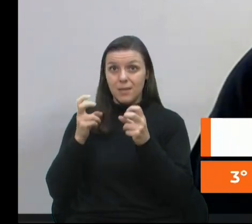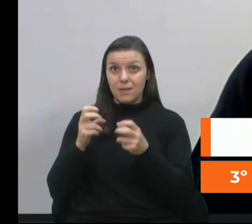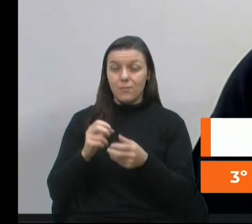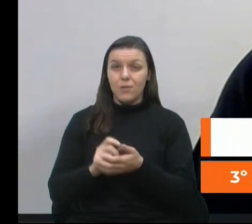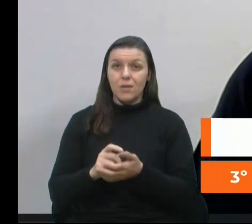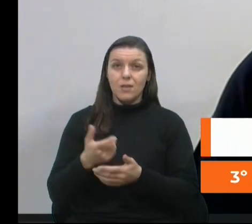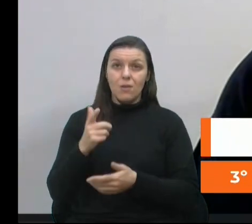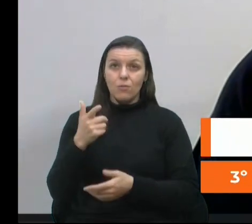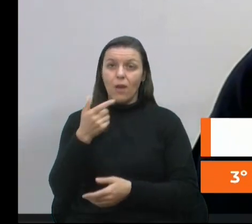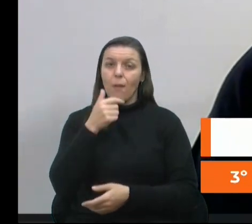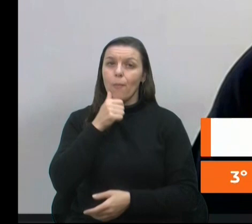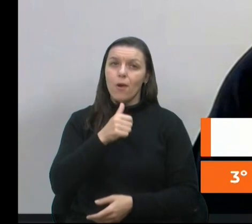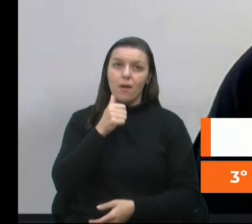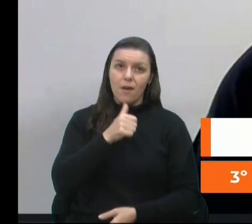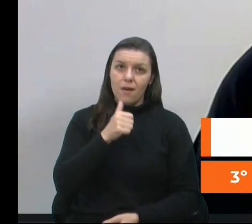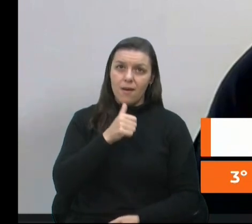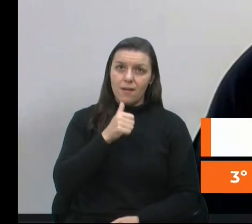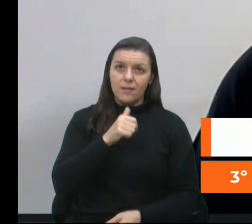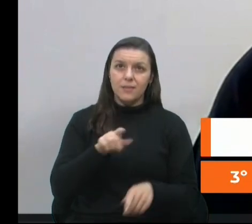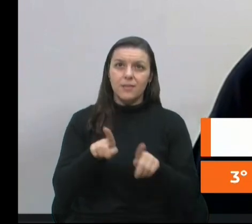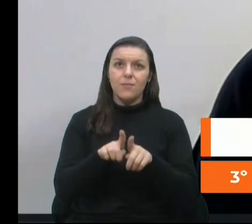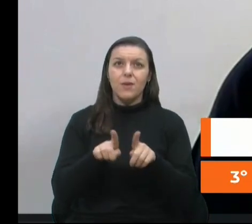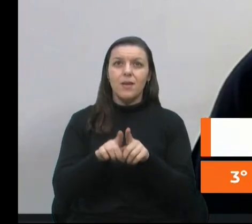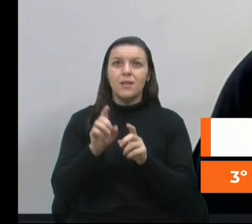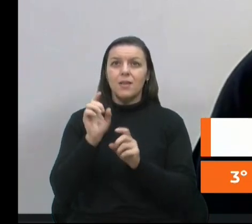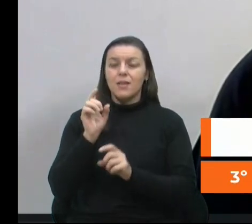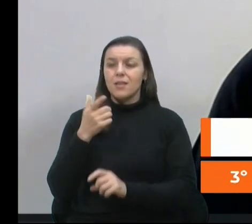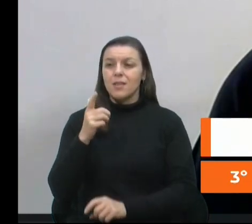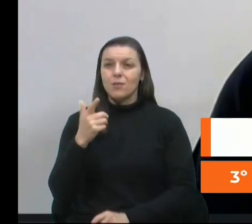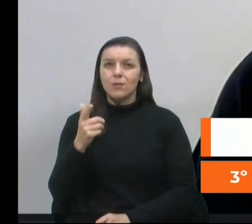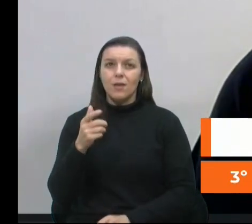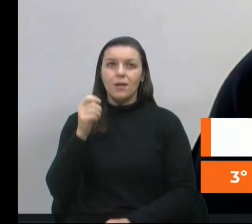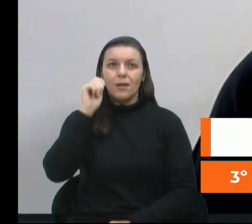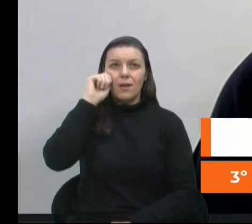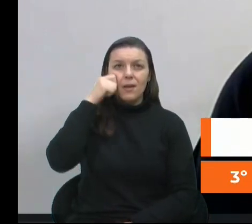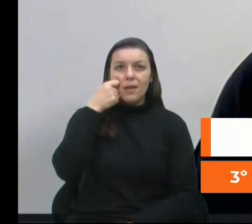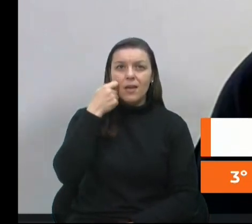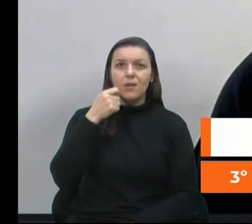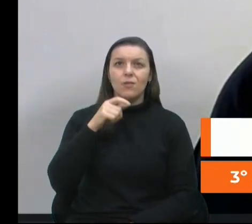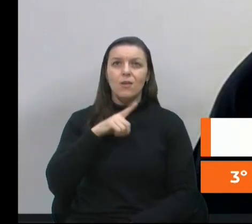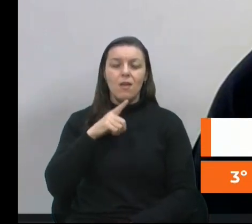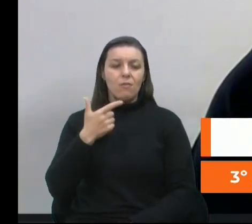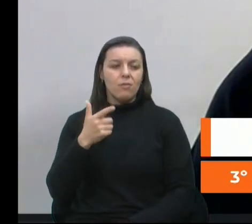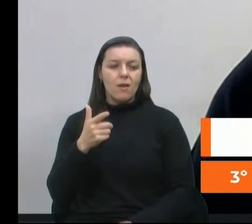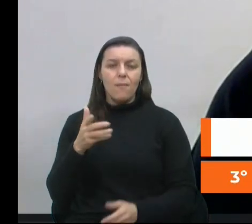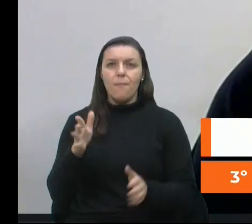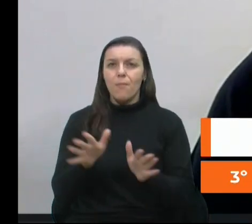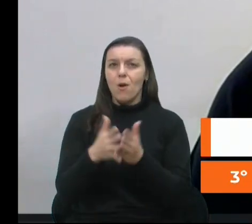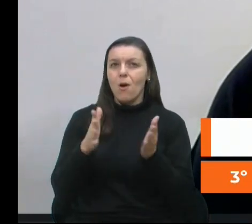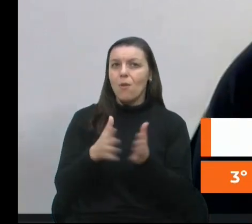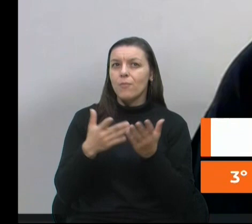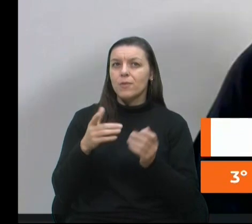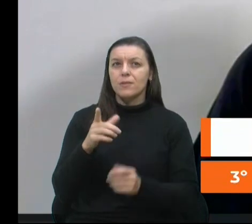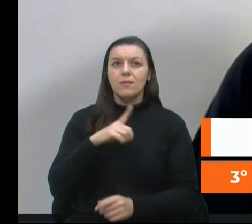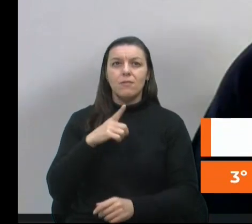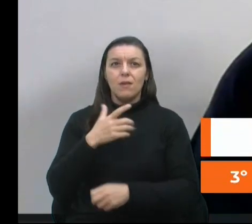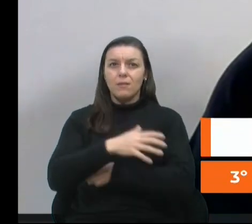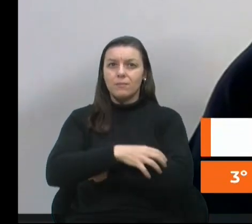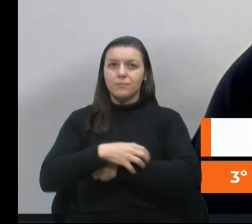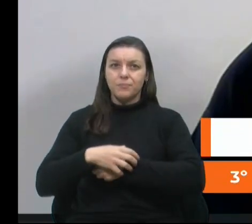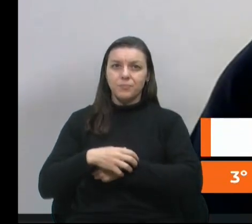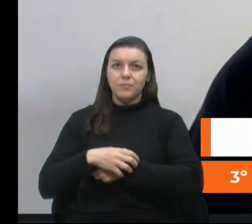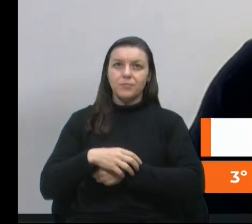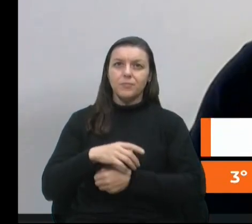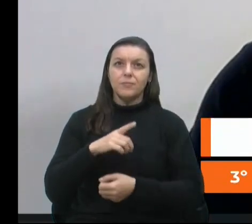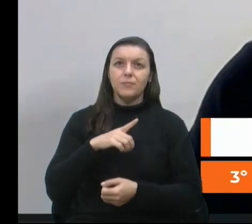tem muitas mulheres, a gente não tem negros, a gente não tem pobres, a gente não tem periféricos. E a gente tem